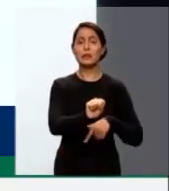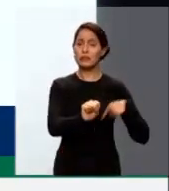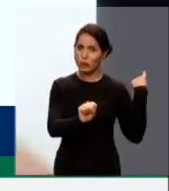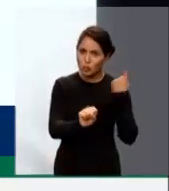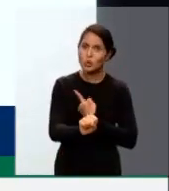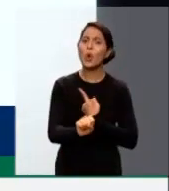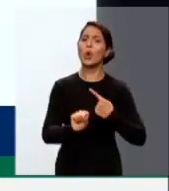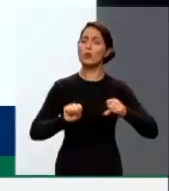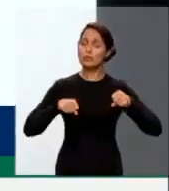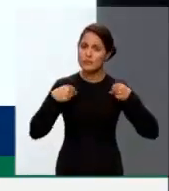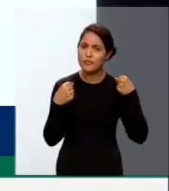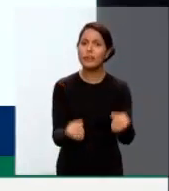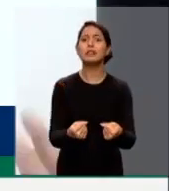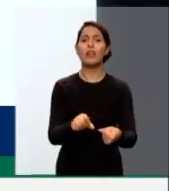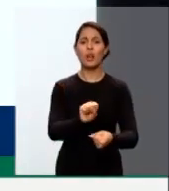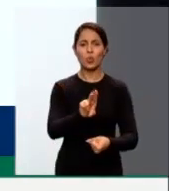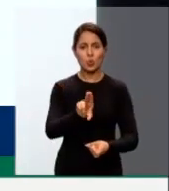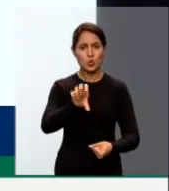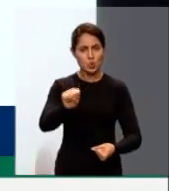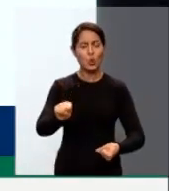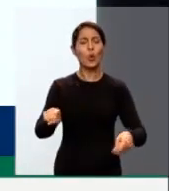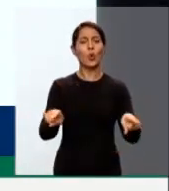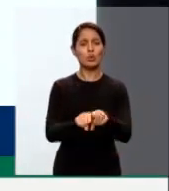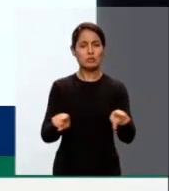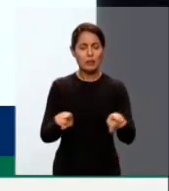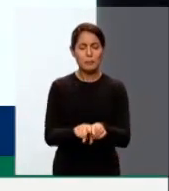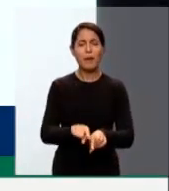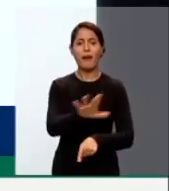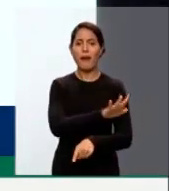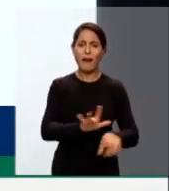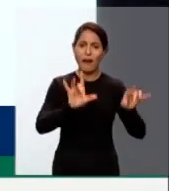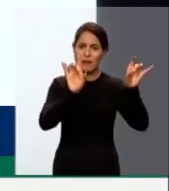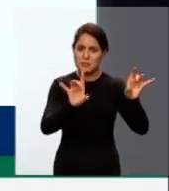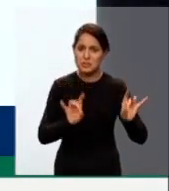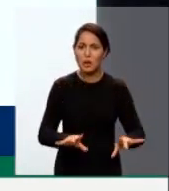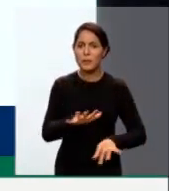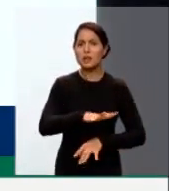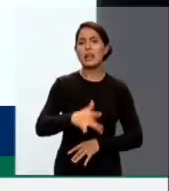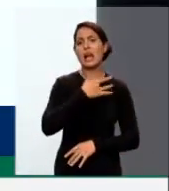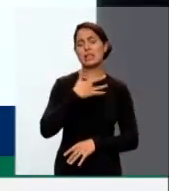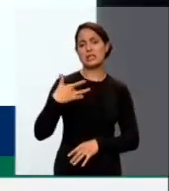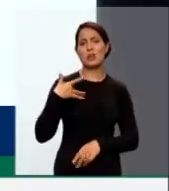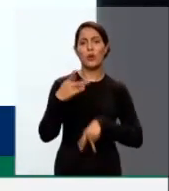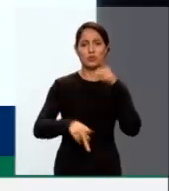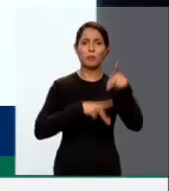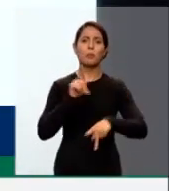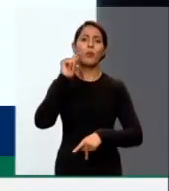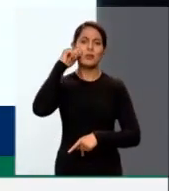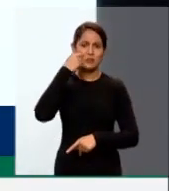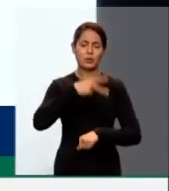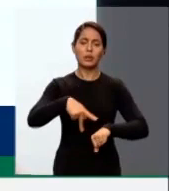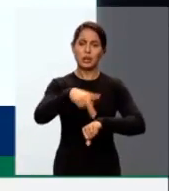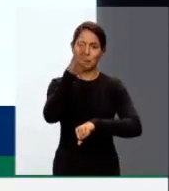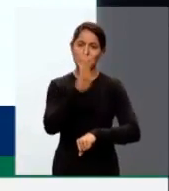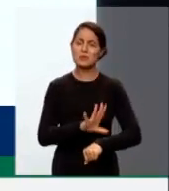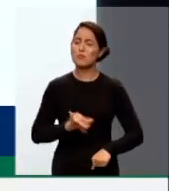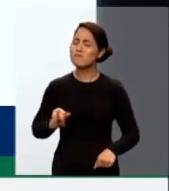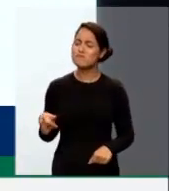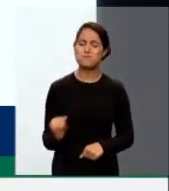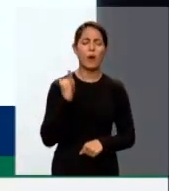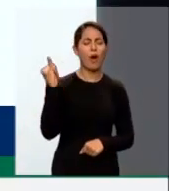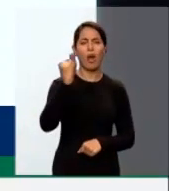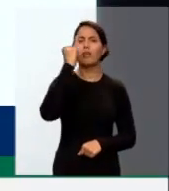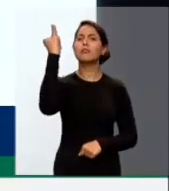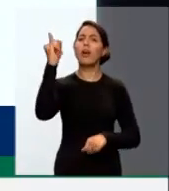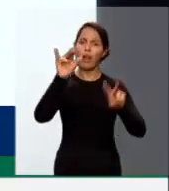o SUS, valorizar o SUS e pensar as especificidades que envolvem a saúde da população negra é fundamental. Então, esse